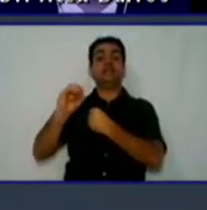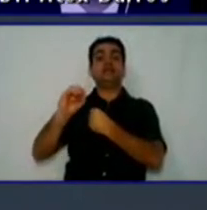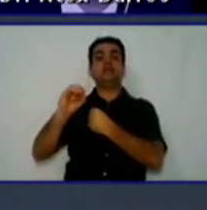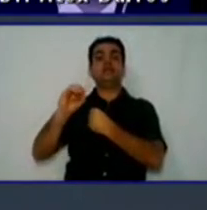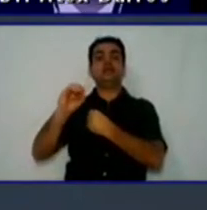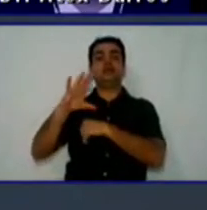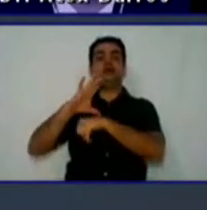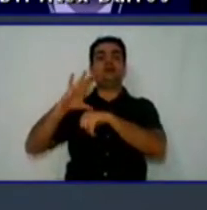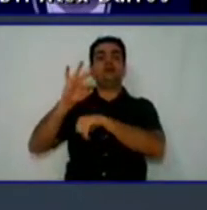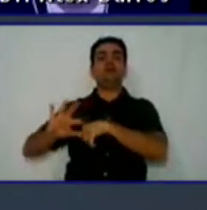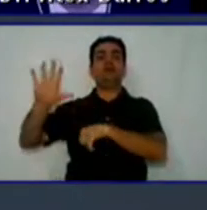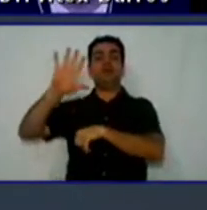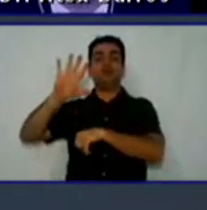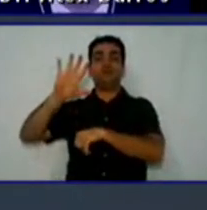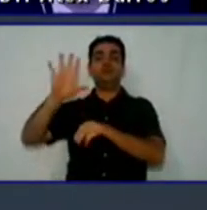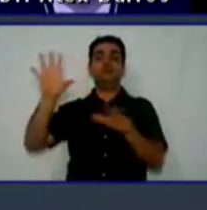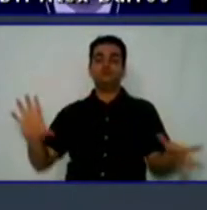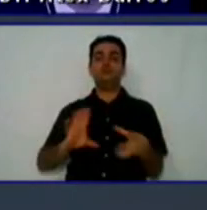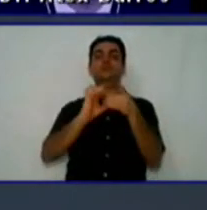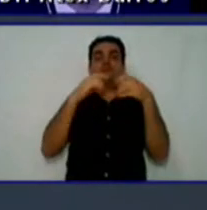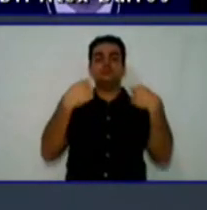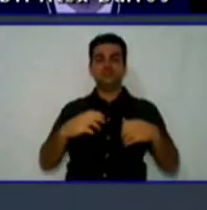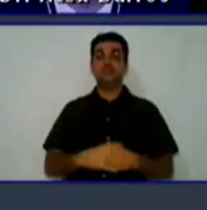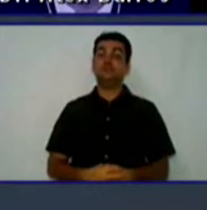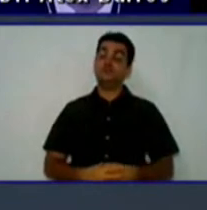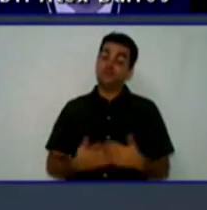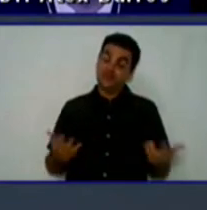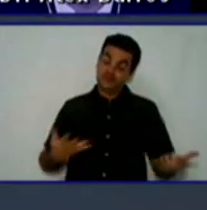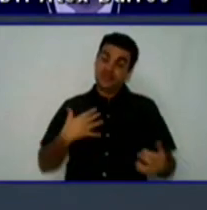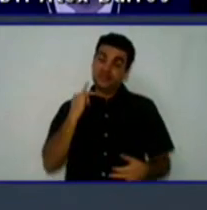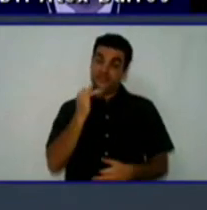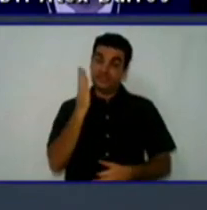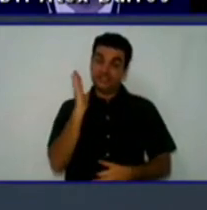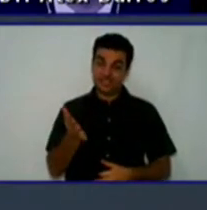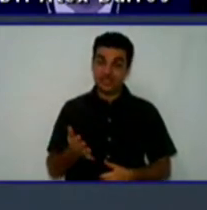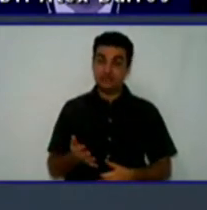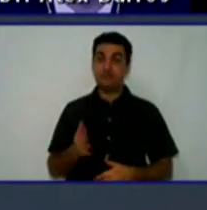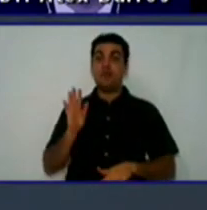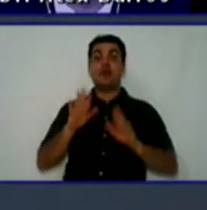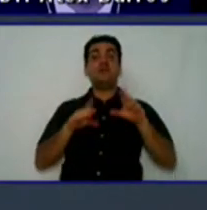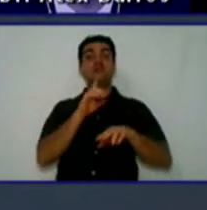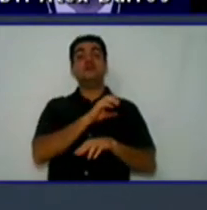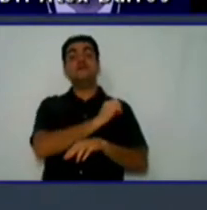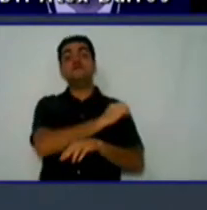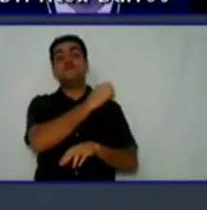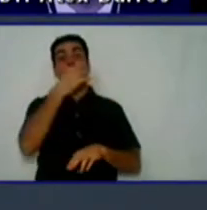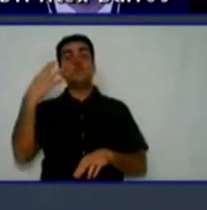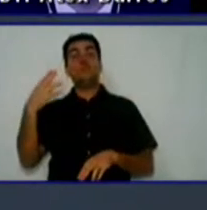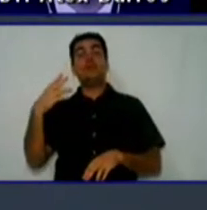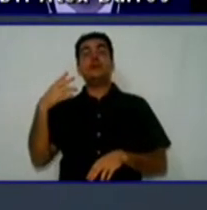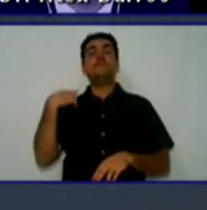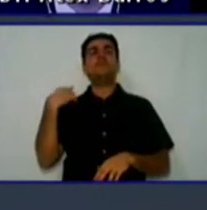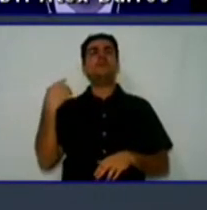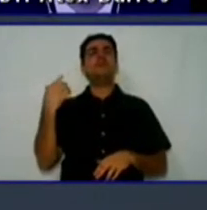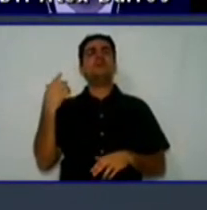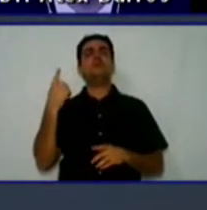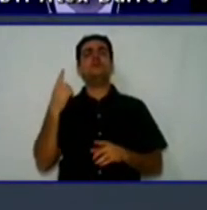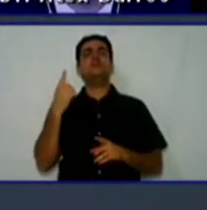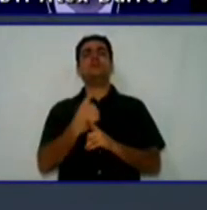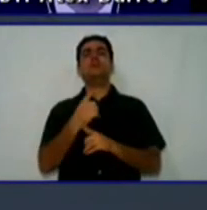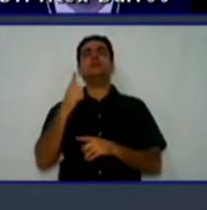da Constituição Federal. Conforme já assinalado, a maioria dos voos teve decolagem ou destino